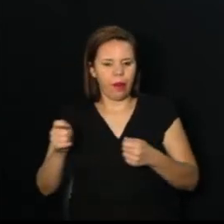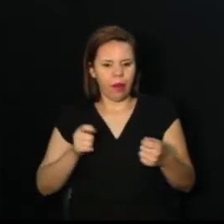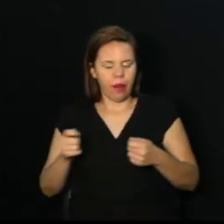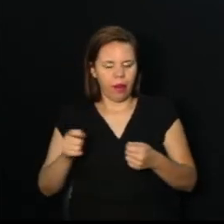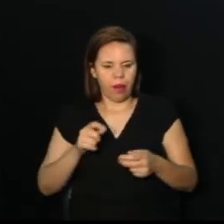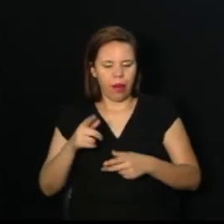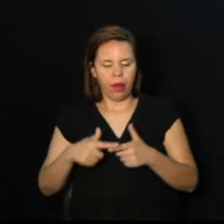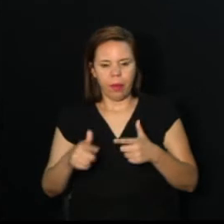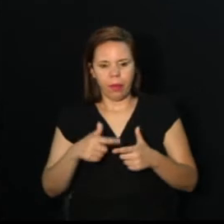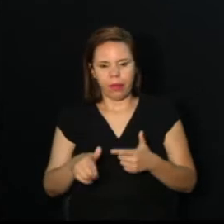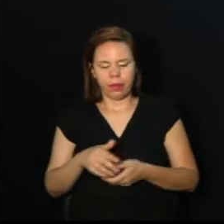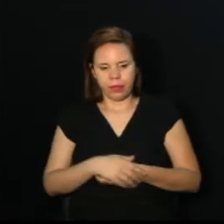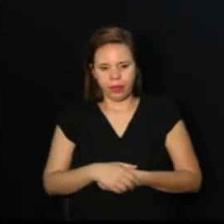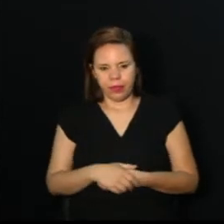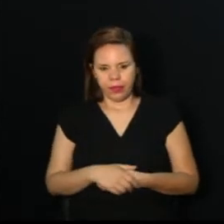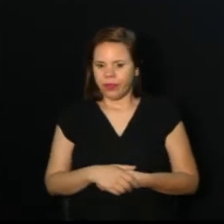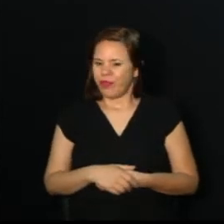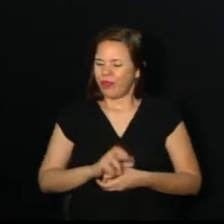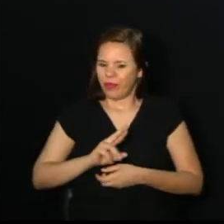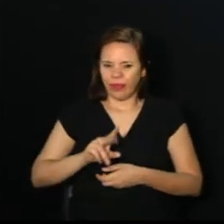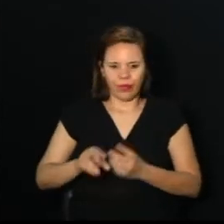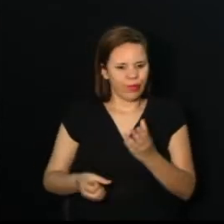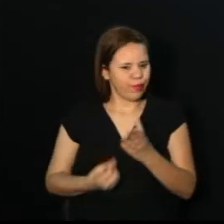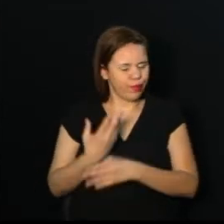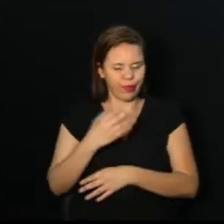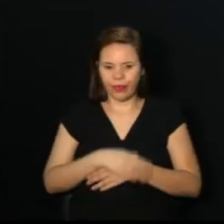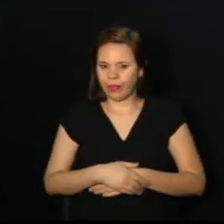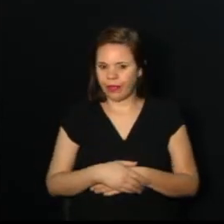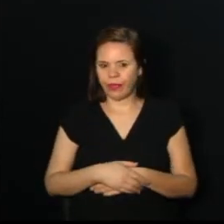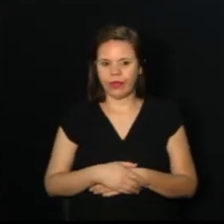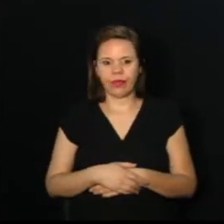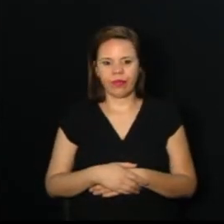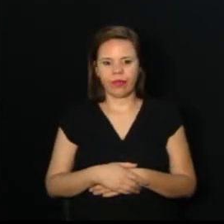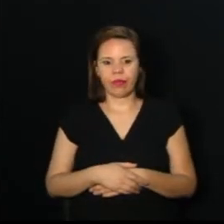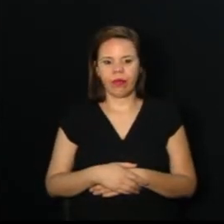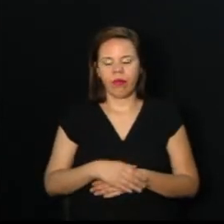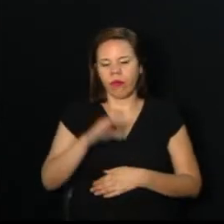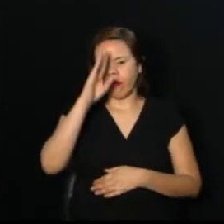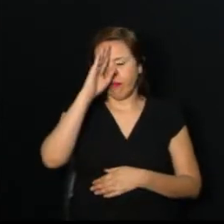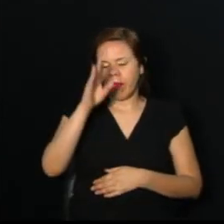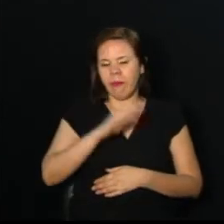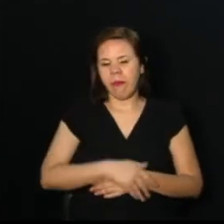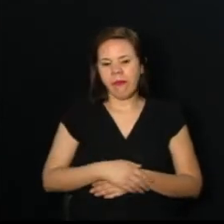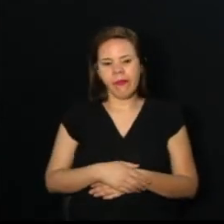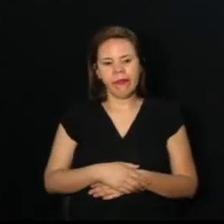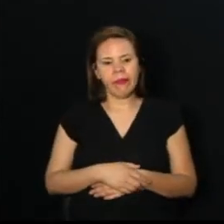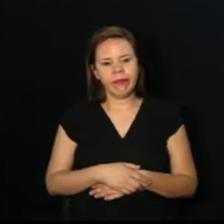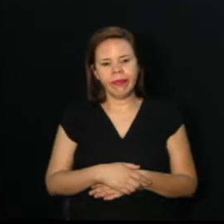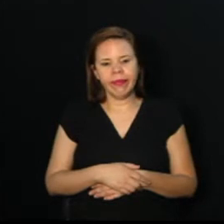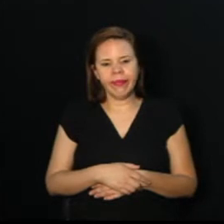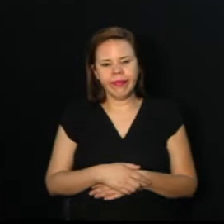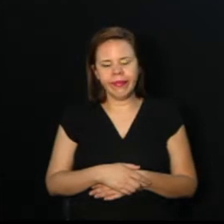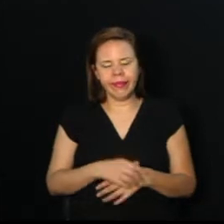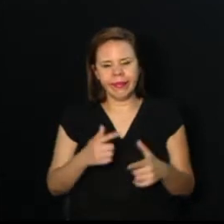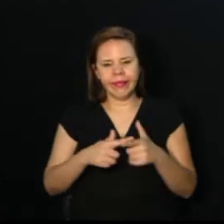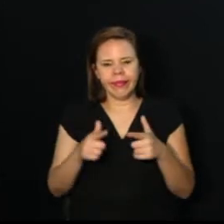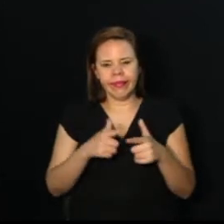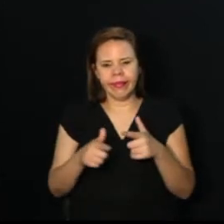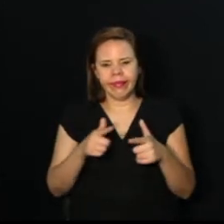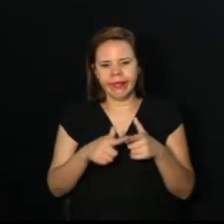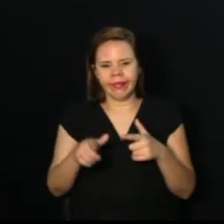os problemas, e isso não acontece. E, principalmente, os problemas